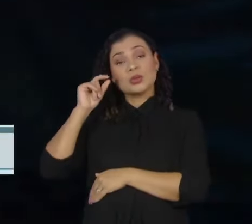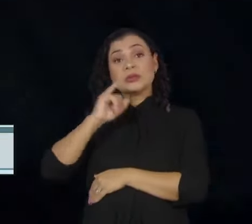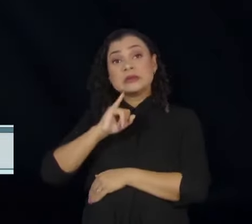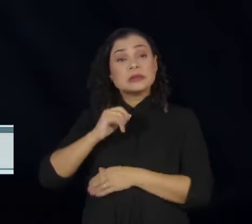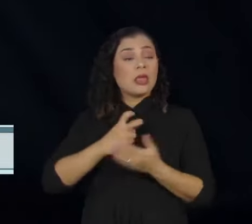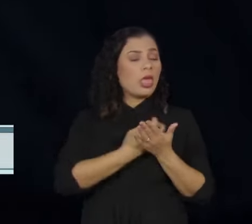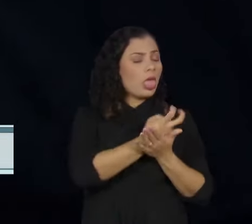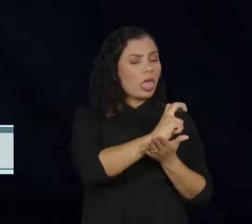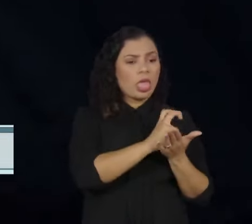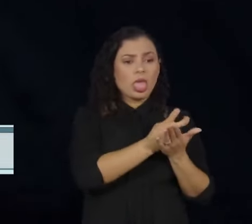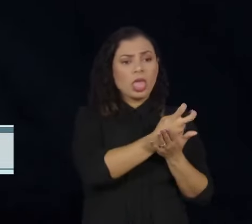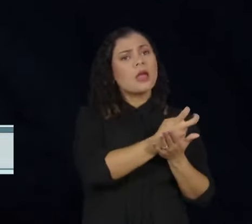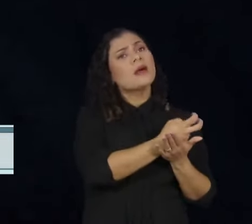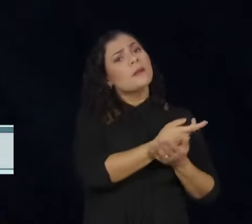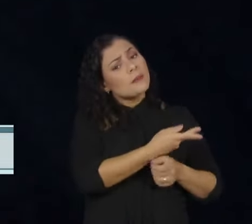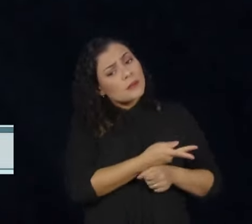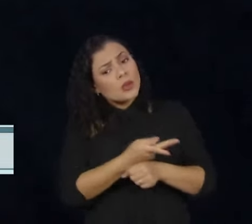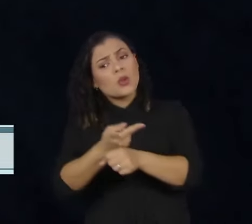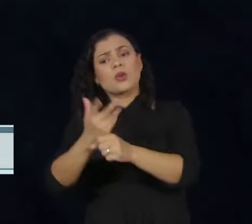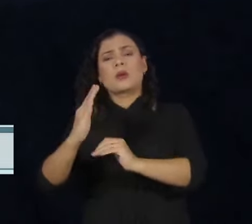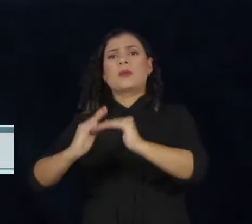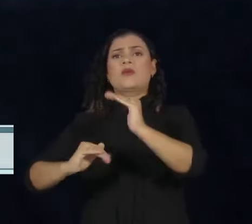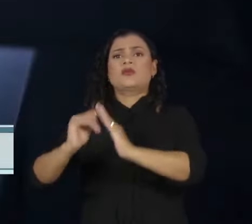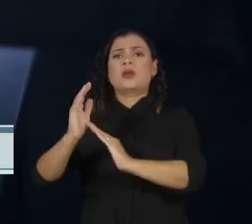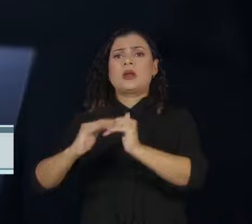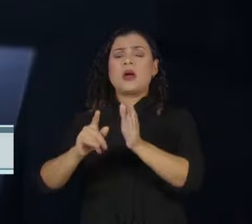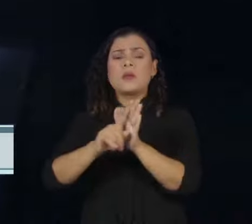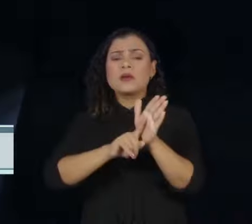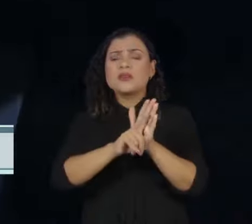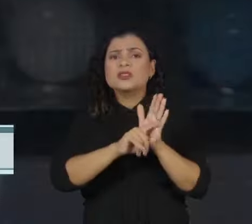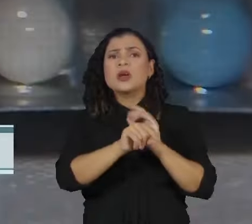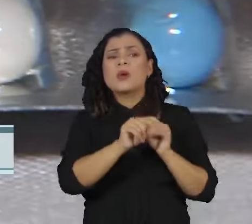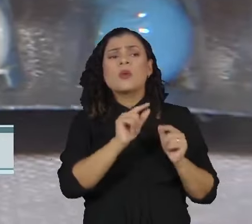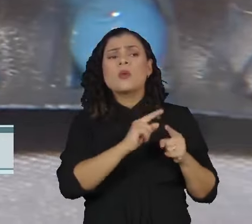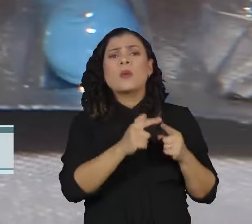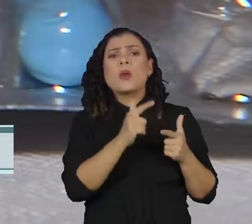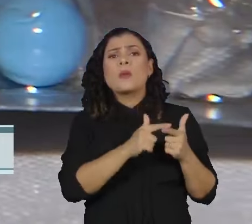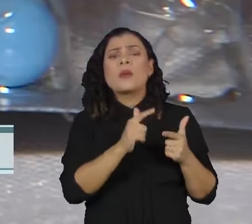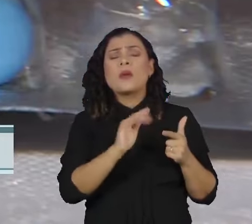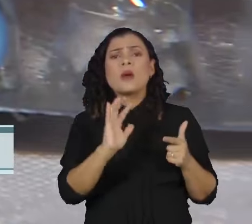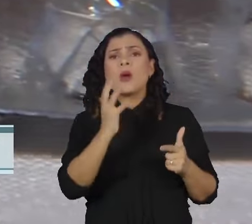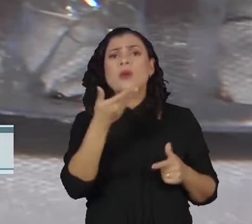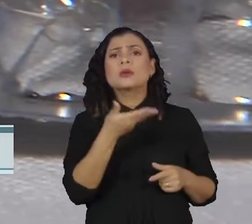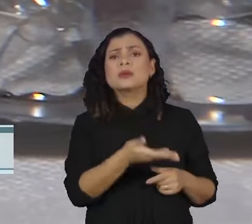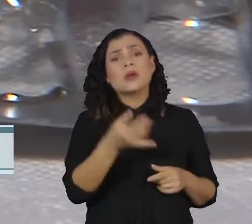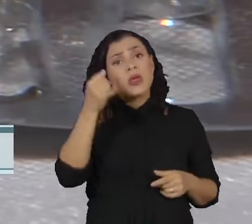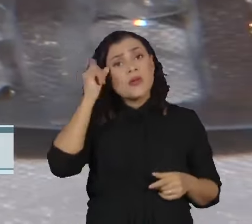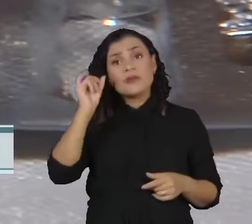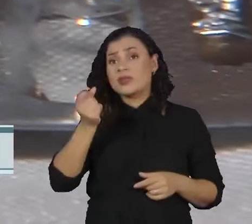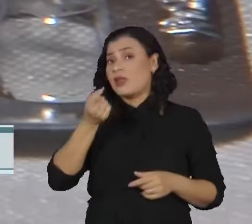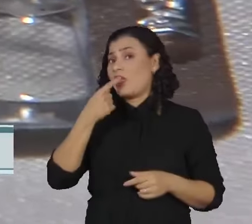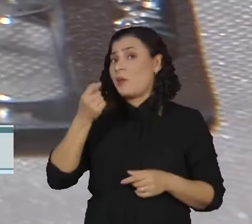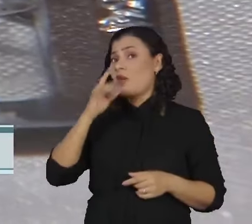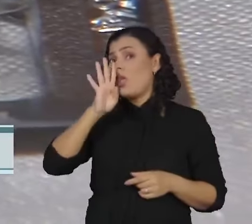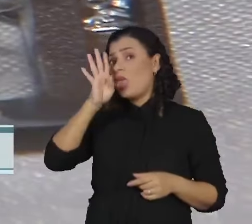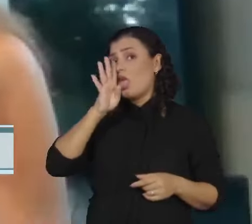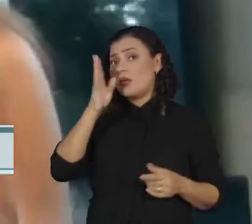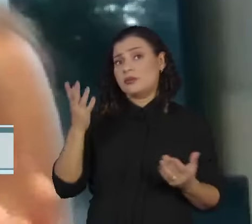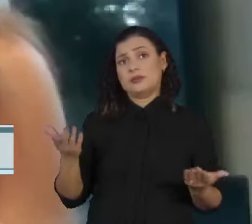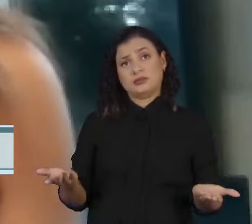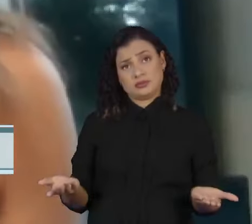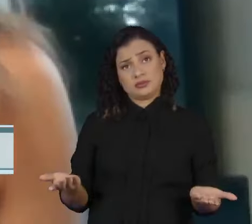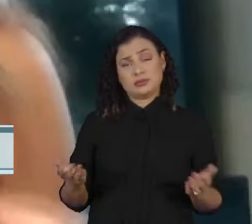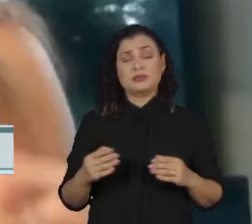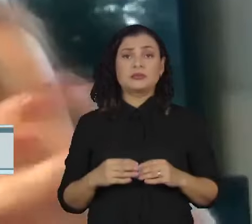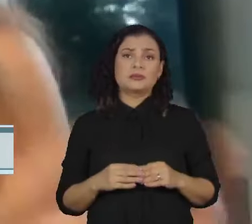dormir, o ideal é procurar um especialista para investigar a origem do problema e evitar o uso de medicamentos sem necessidade.